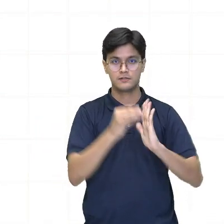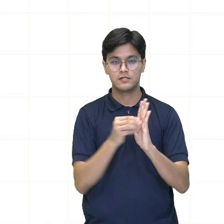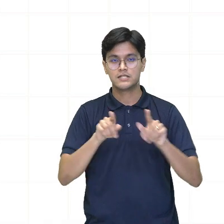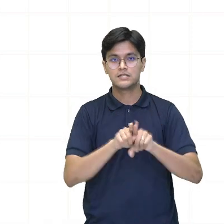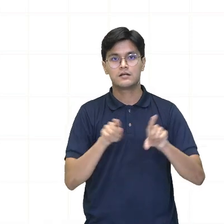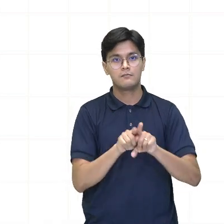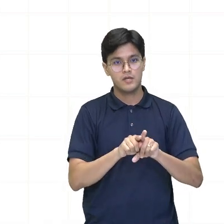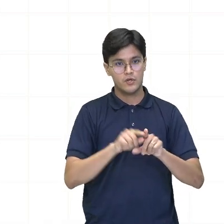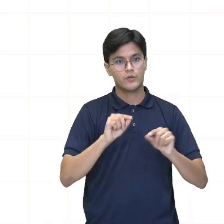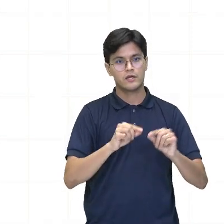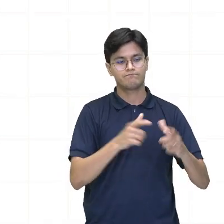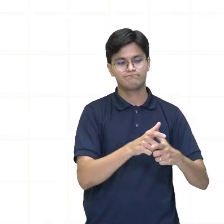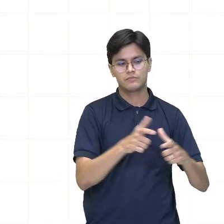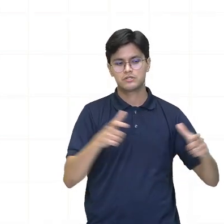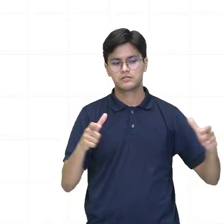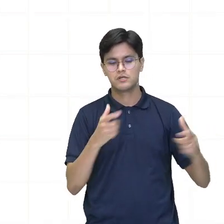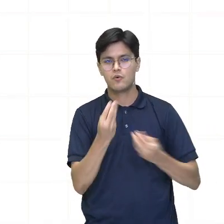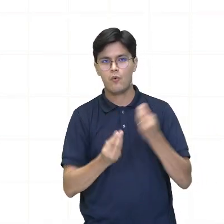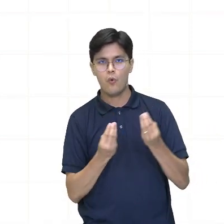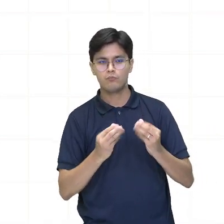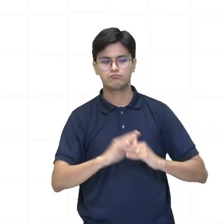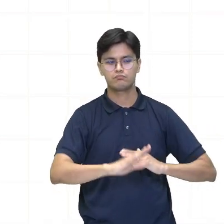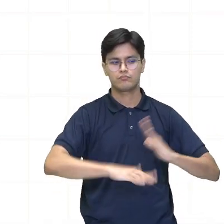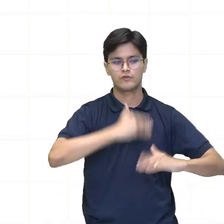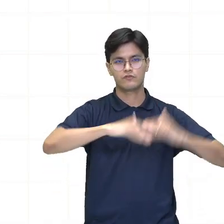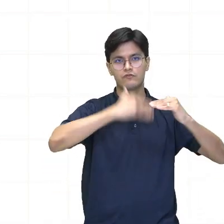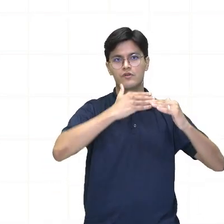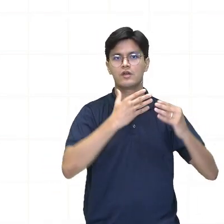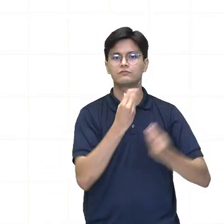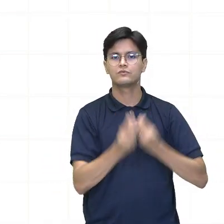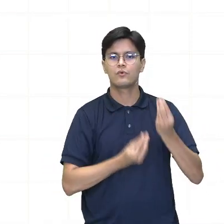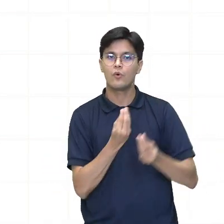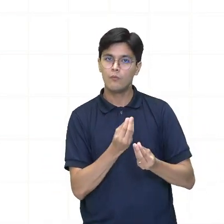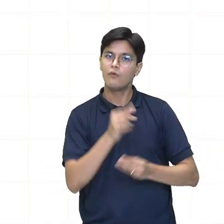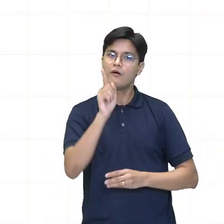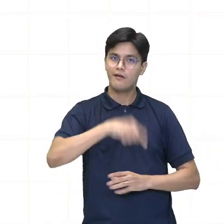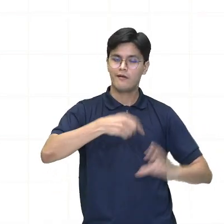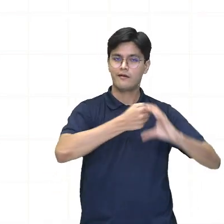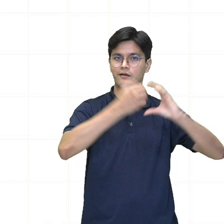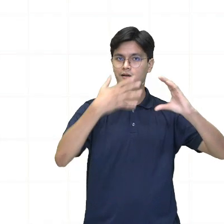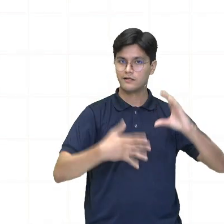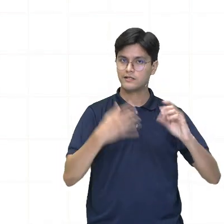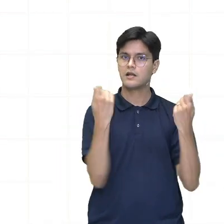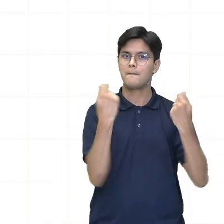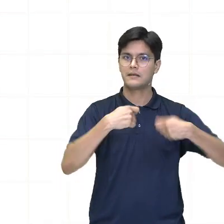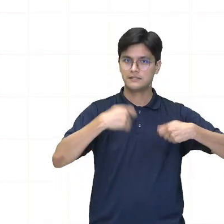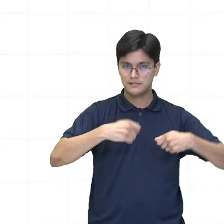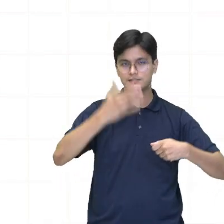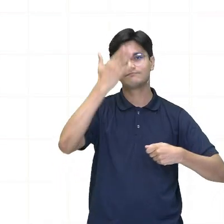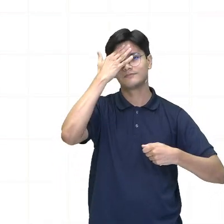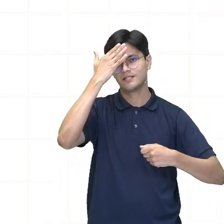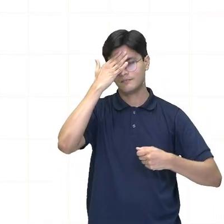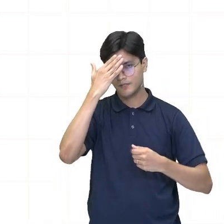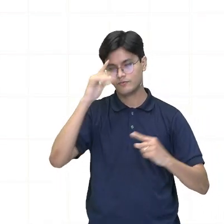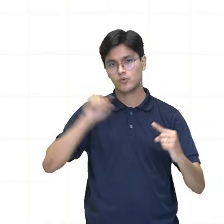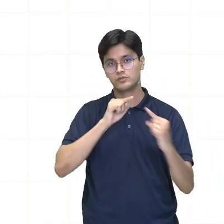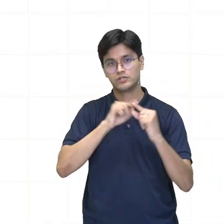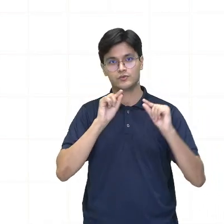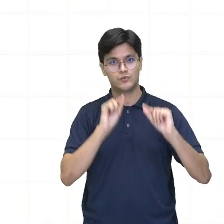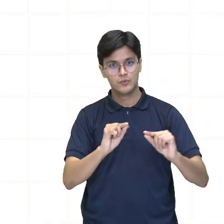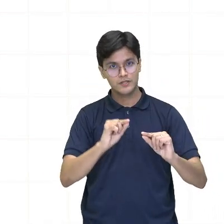e desenvolvimento da comunidade são características que devem ser levadas em conta para que haja